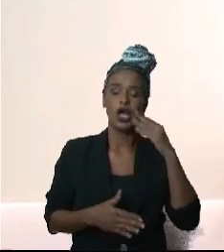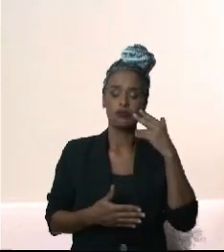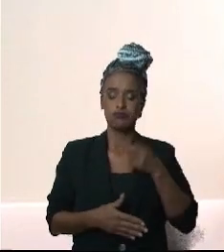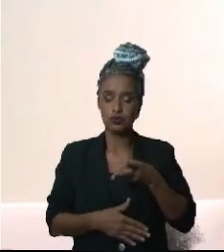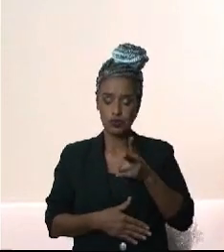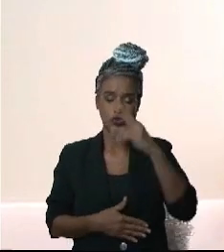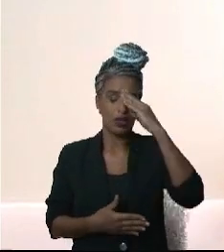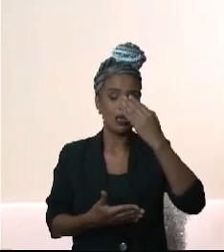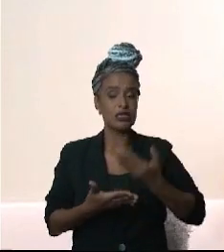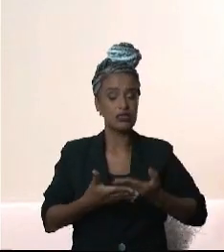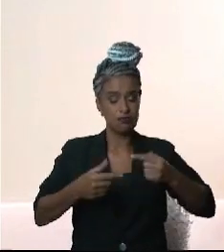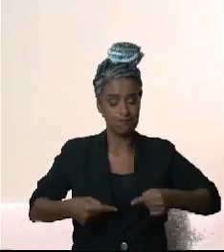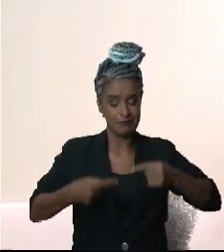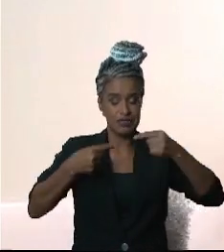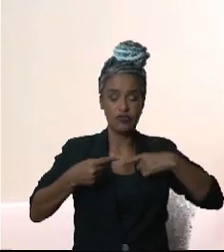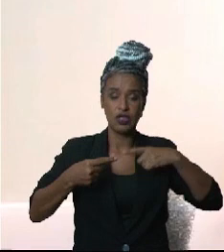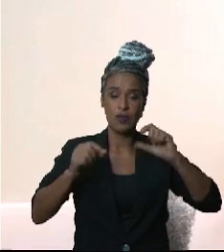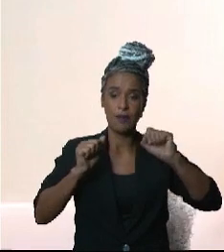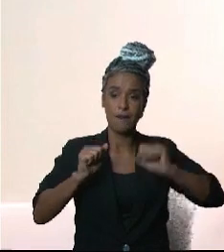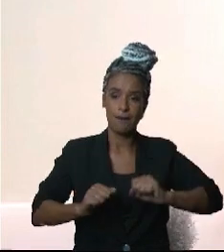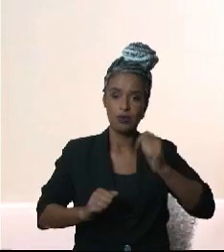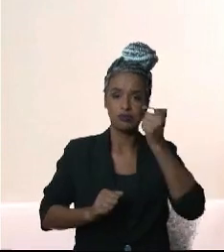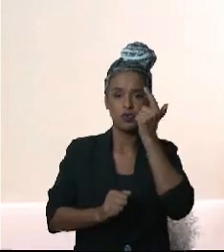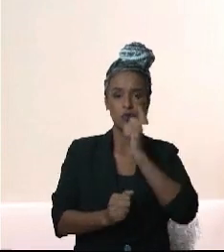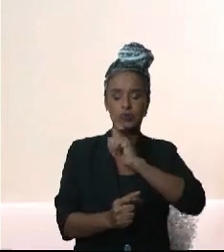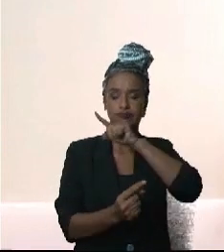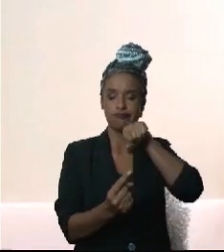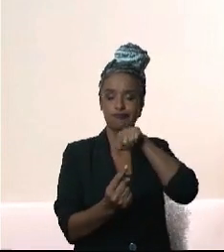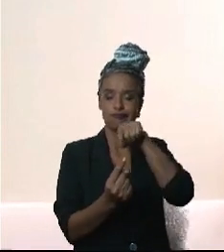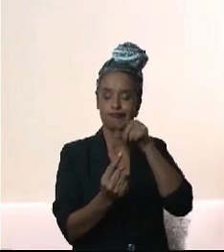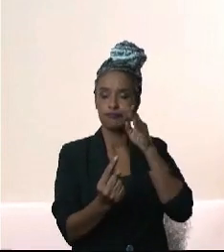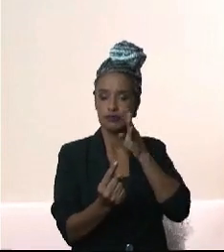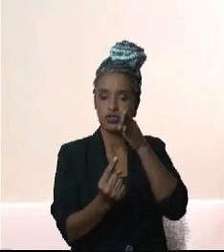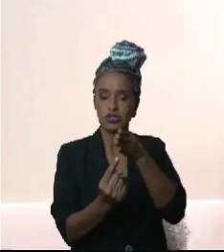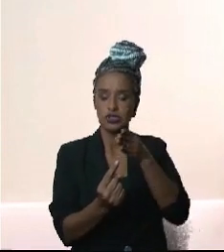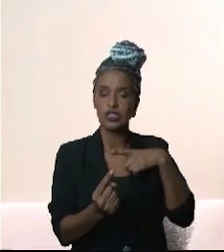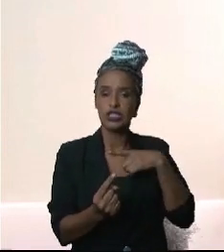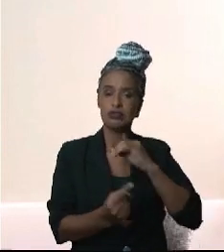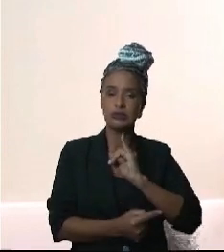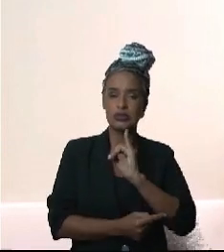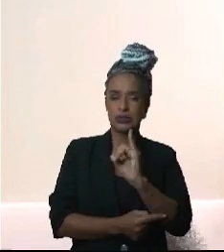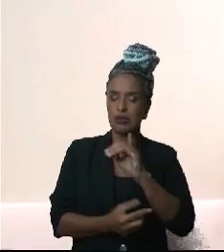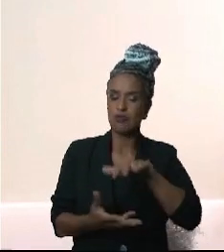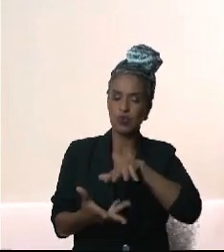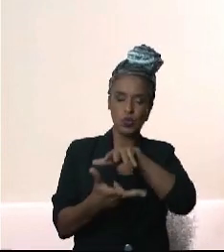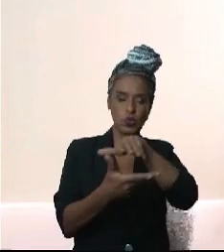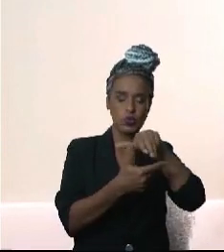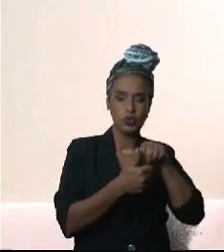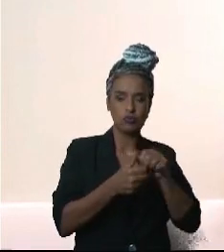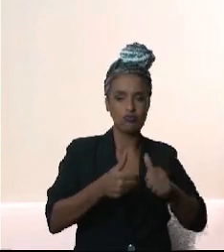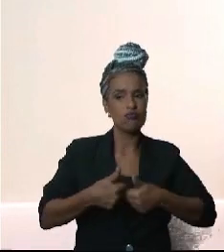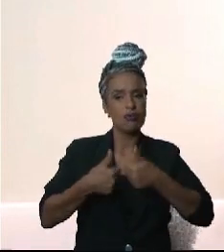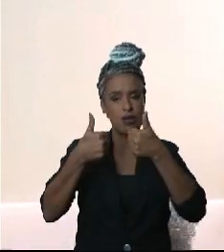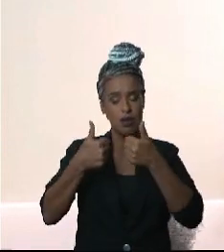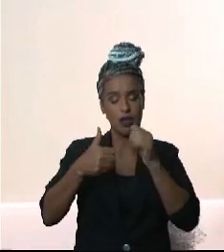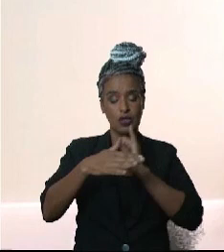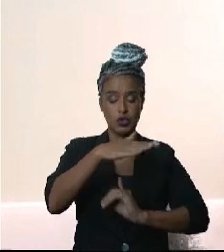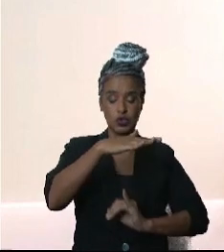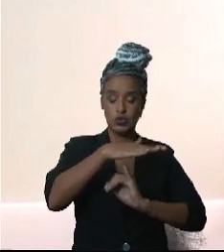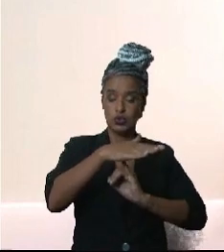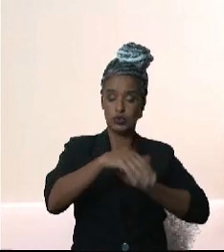que todos esses desafios somente podem ser alcançados de maneira global e para tal não há nada melhor do que as